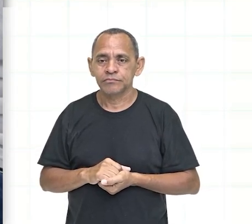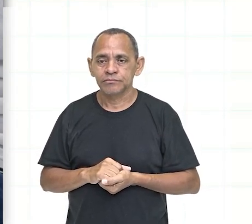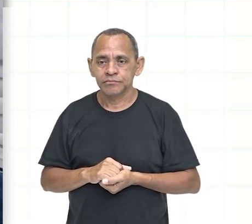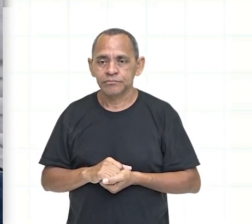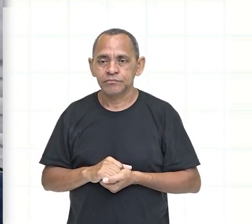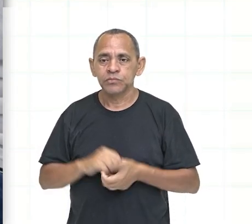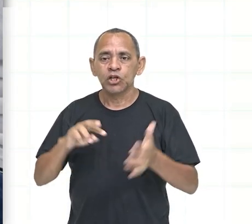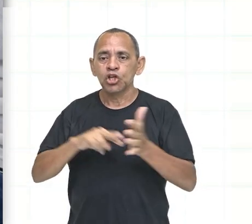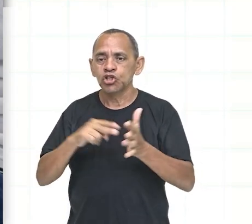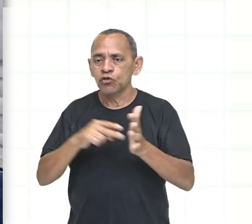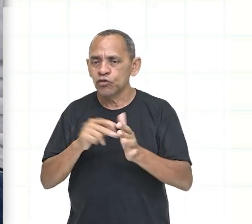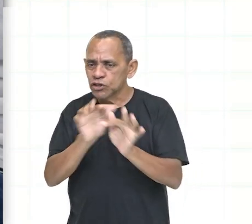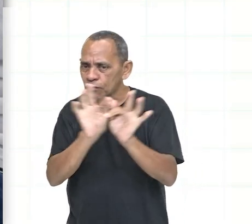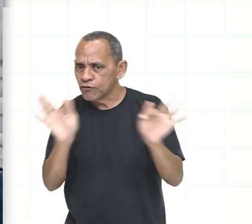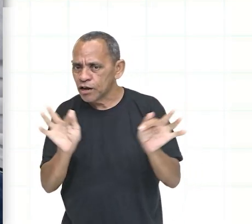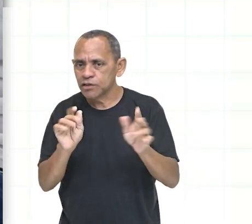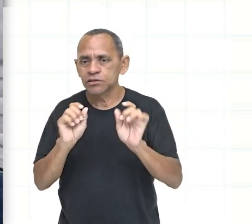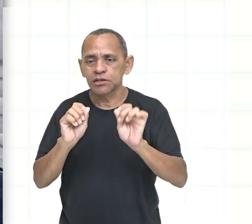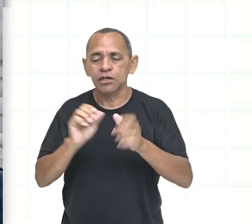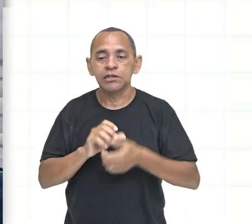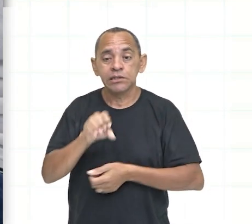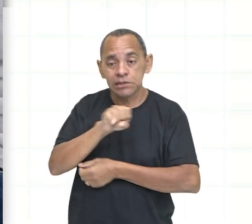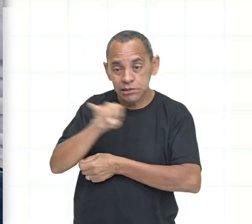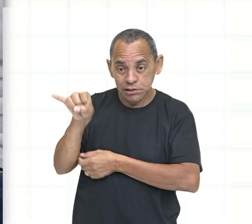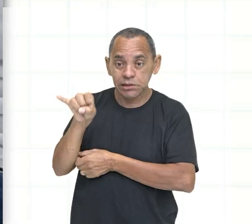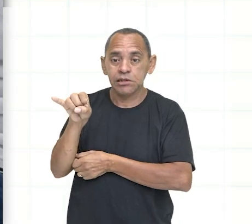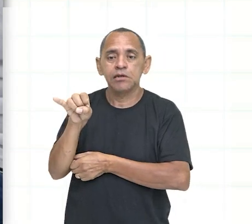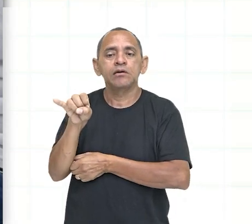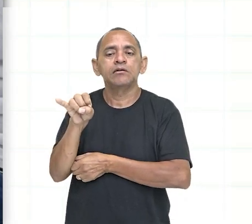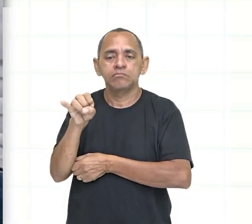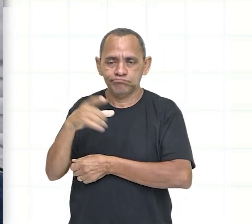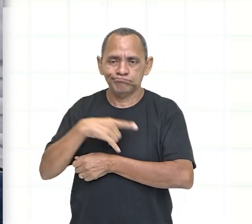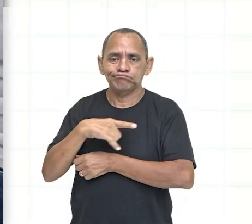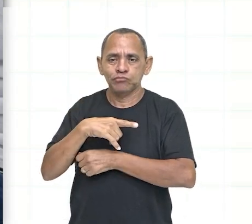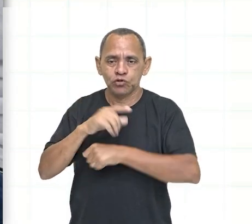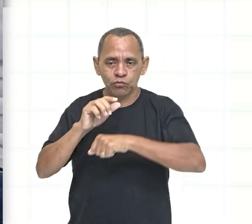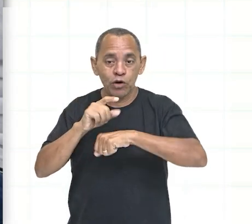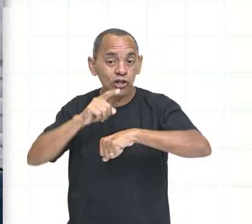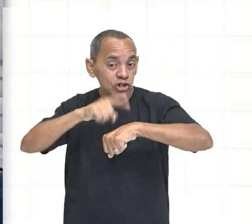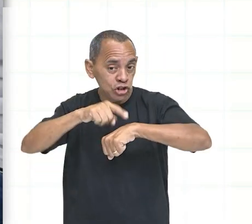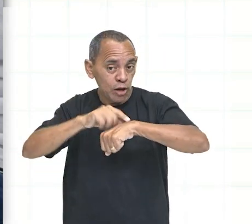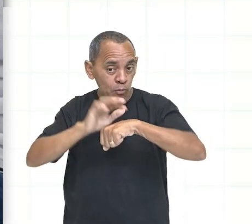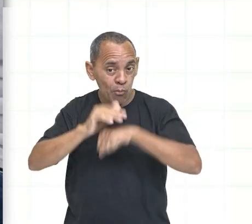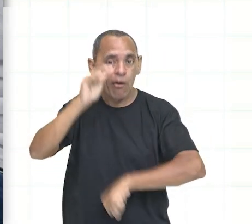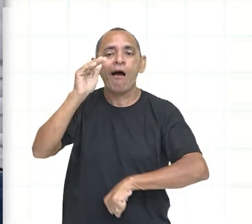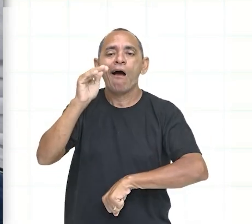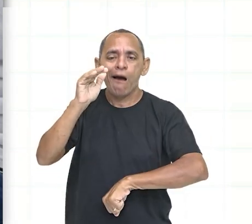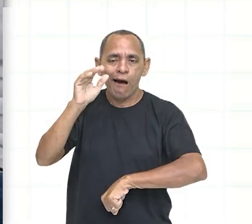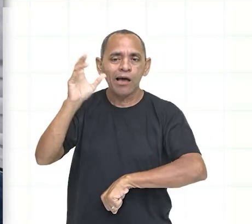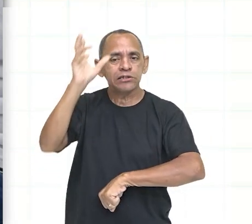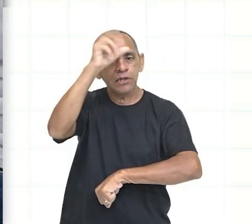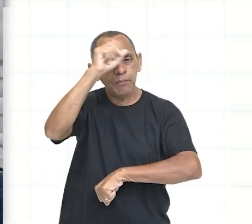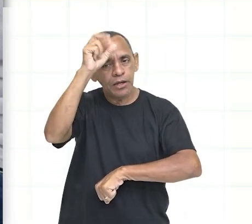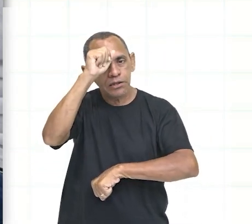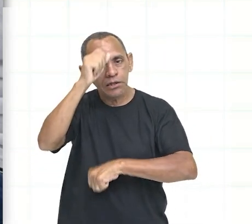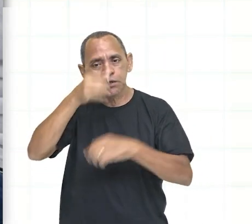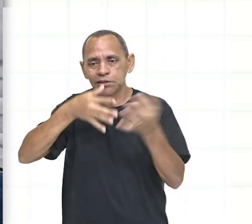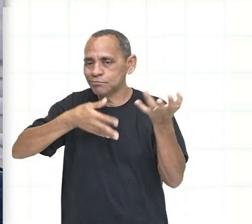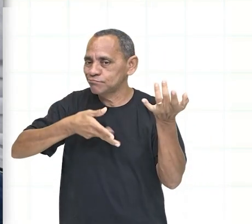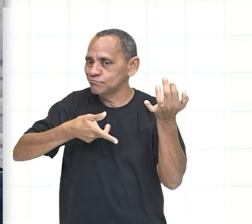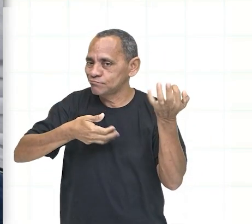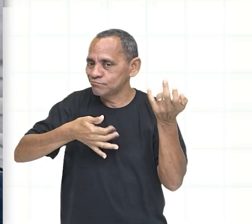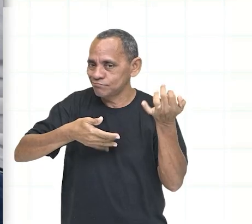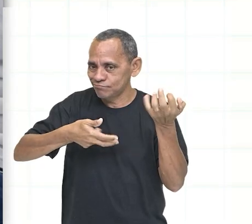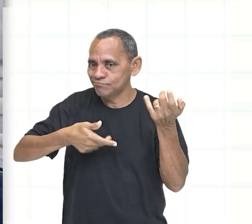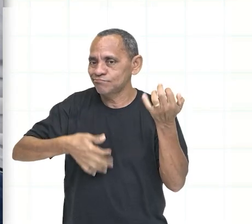violão. Então, essa frase também apresenta essa mesma estrutura. If mais simple past, mais modal verb, mais infinitivo, tá